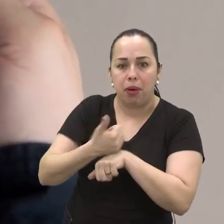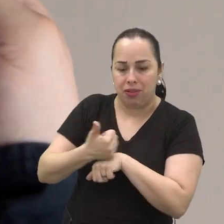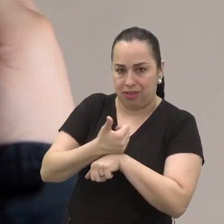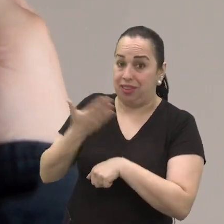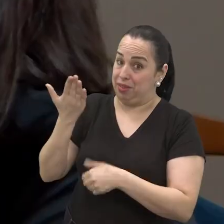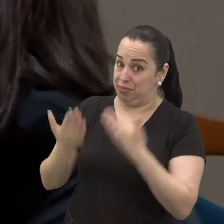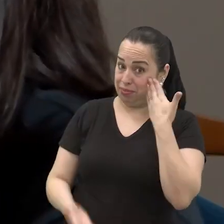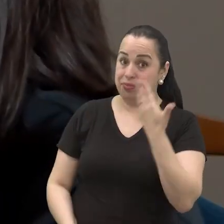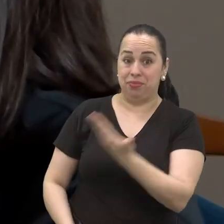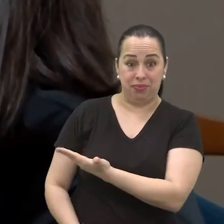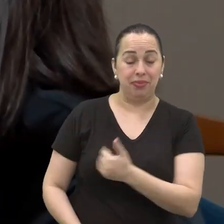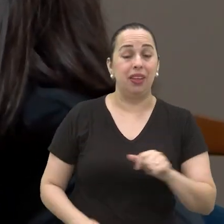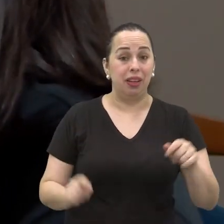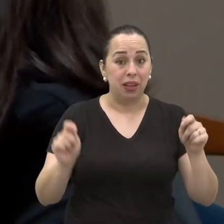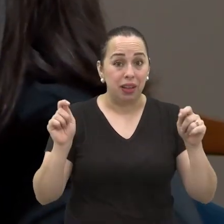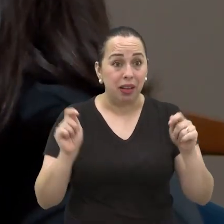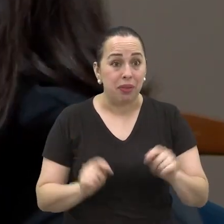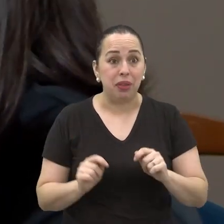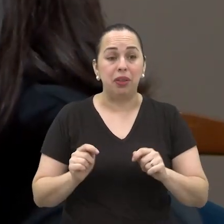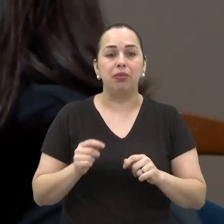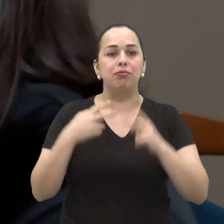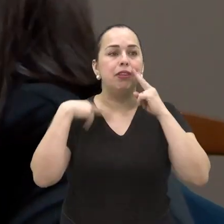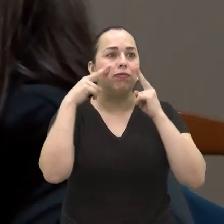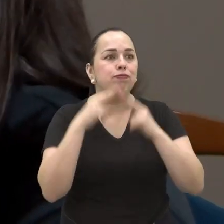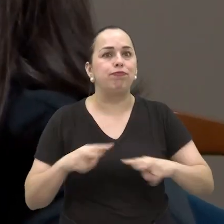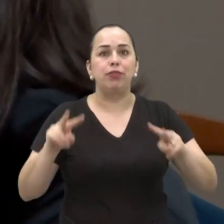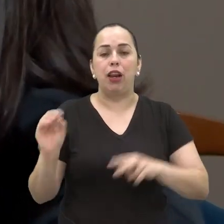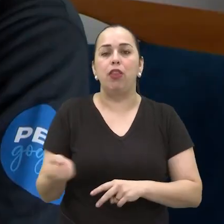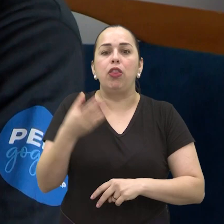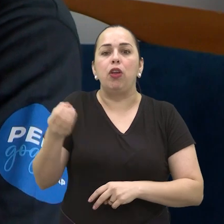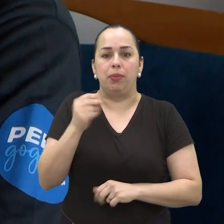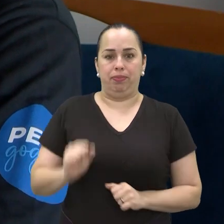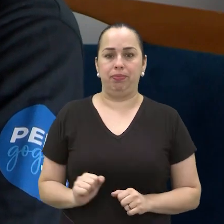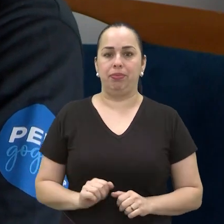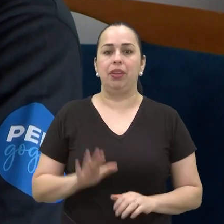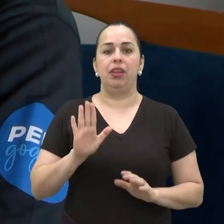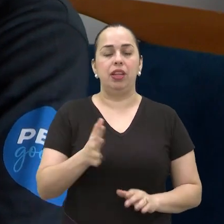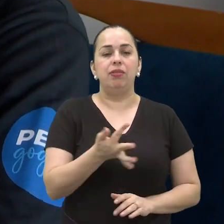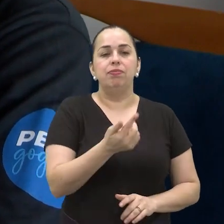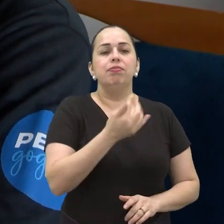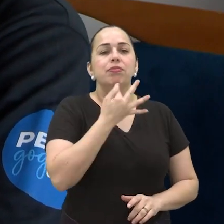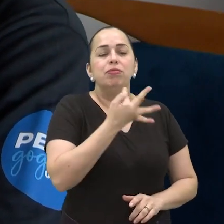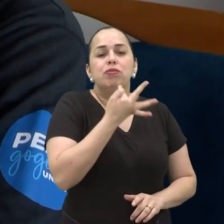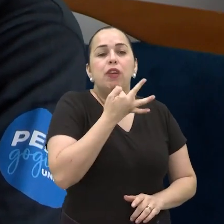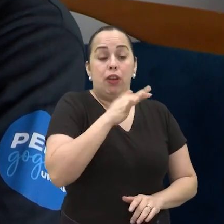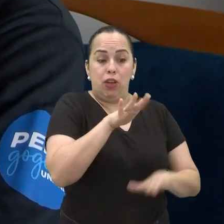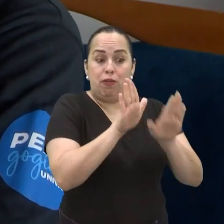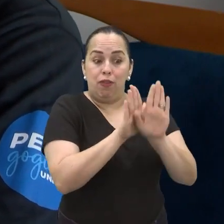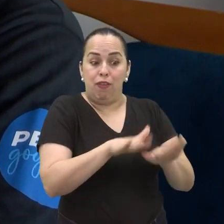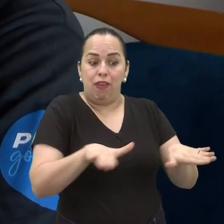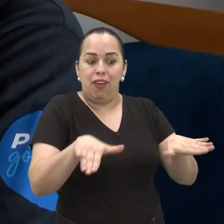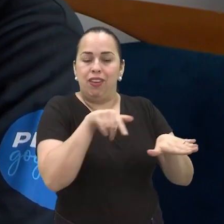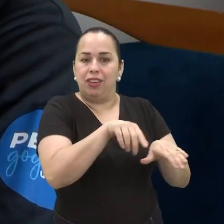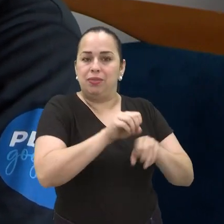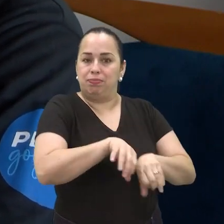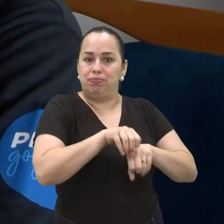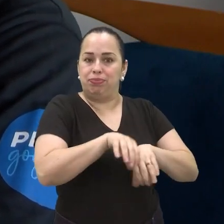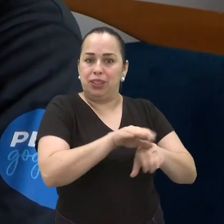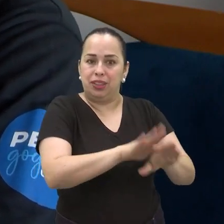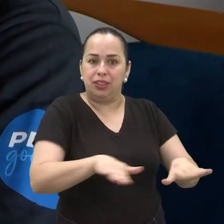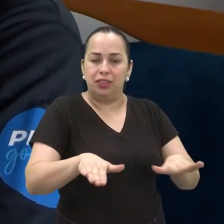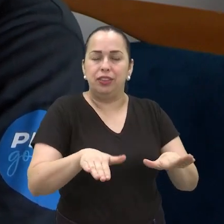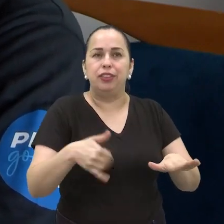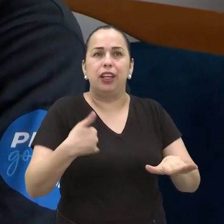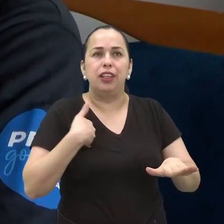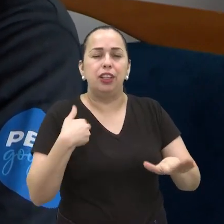experiências profissionais da Maria Clara também permitem uma nova visão. Eu já tenho a preferência pela educação infantil, mas assim, a